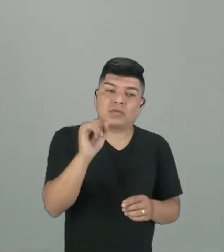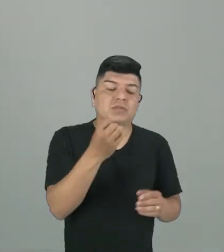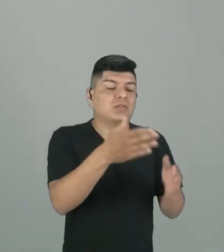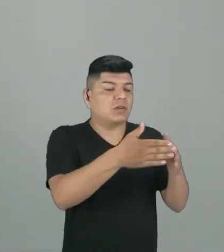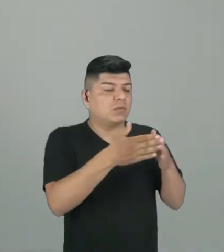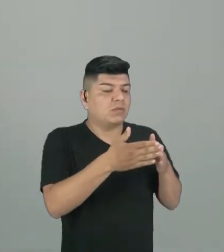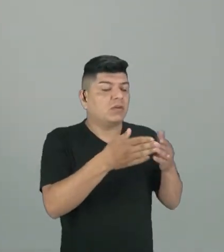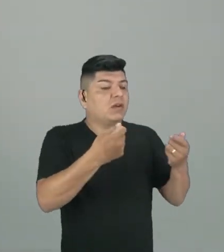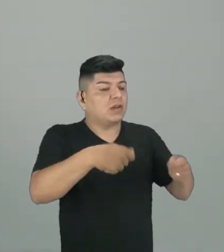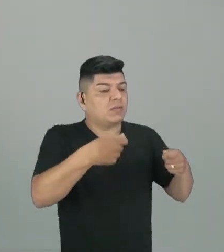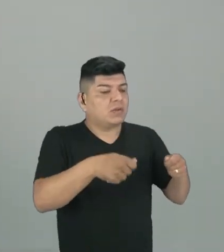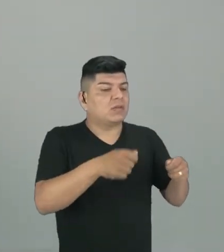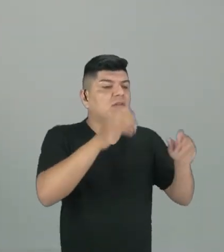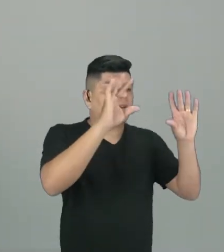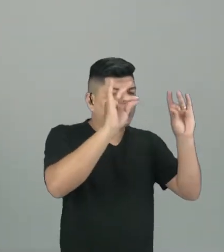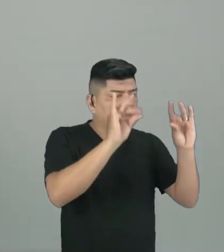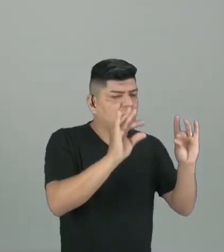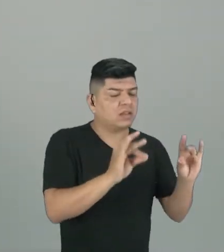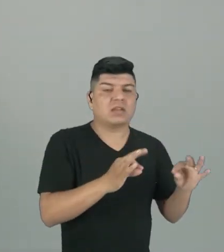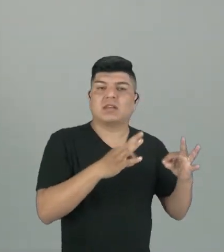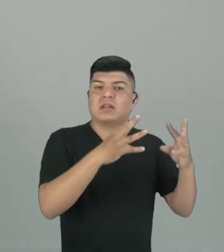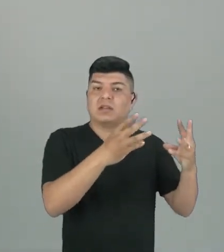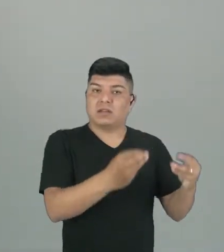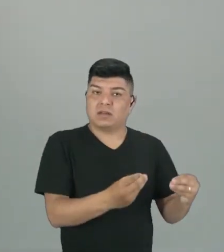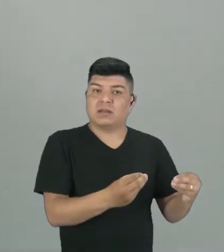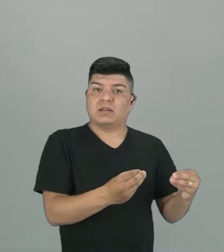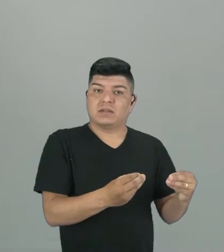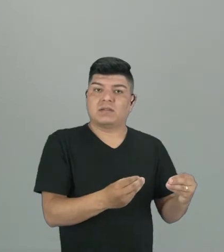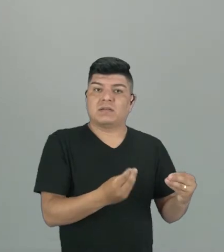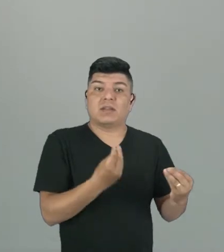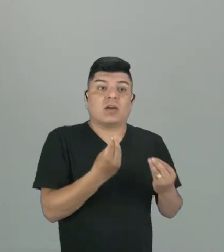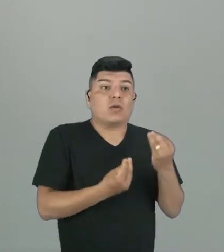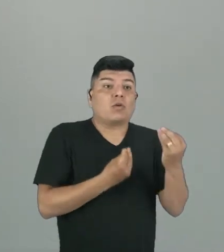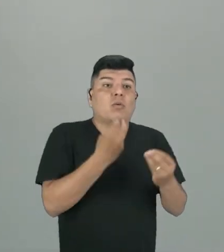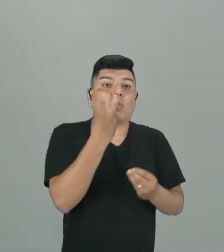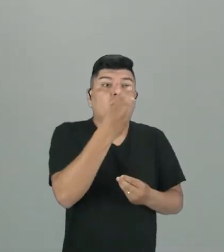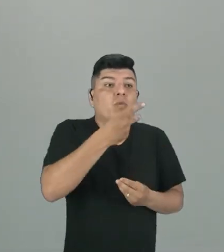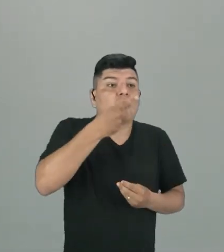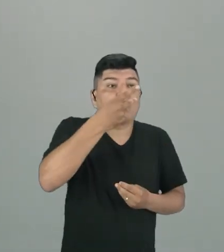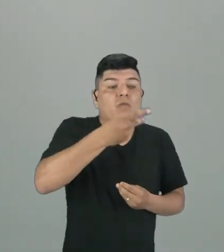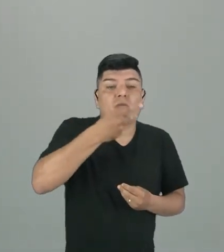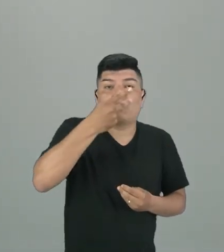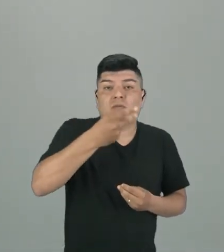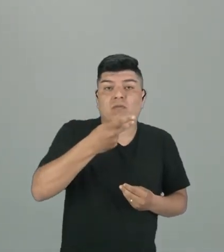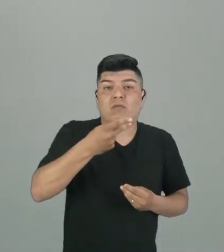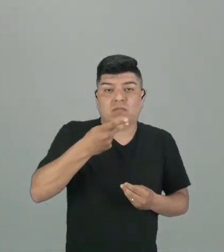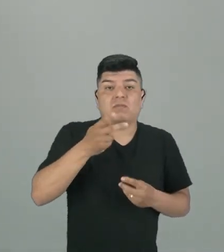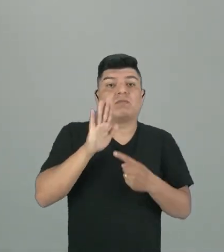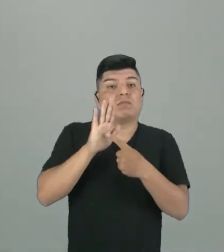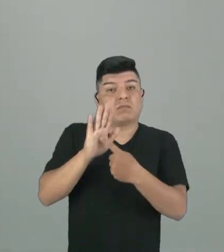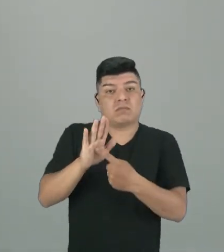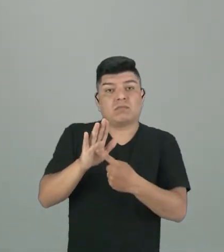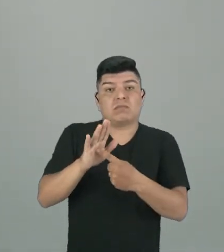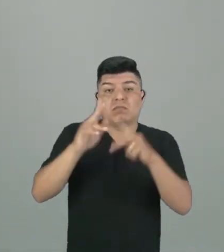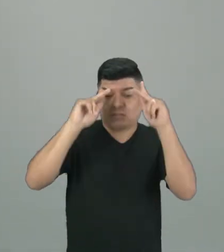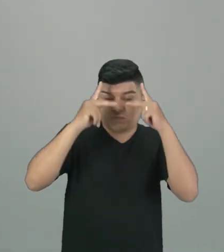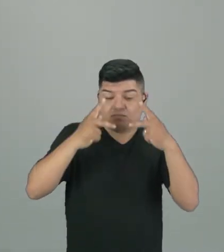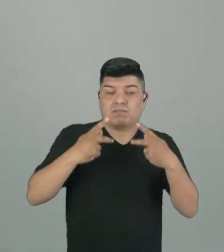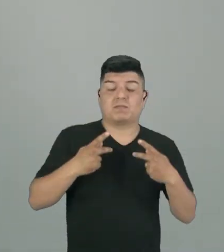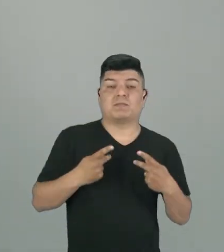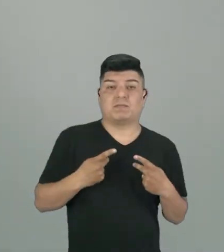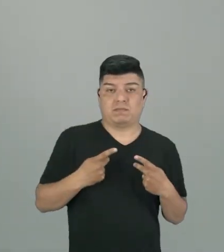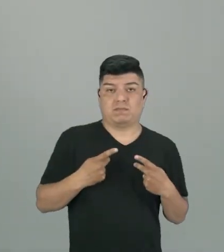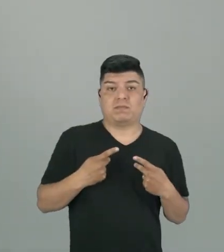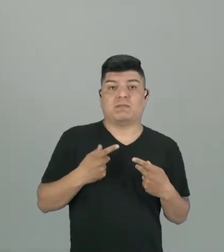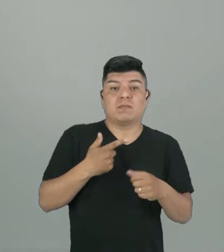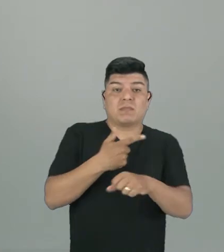eu precisava disso. Então até na maneira de falar a gente pode demonstrar humanização, não